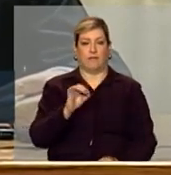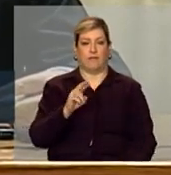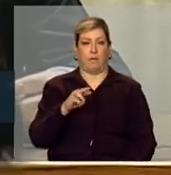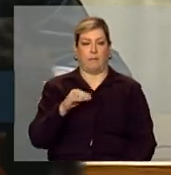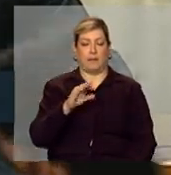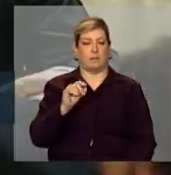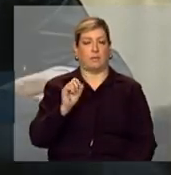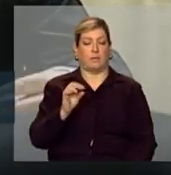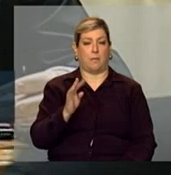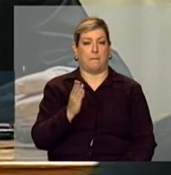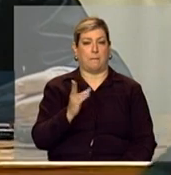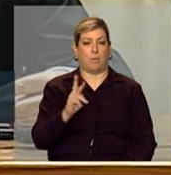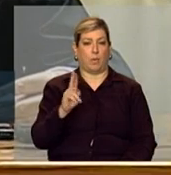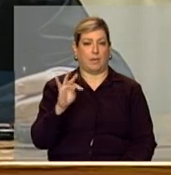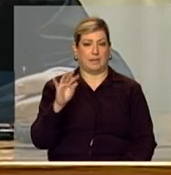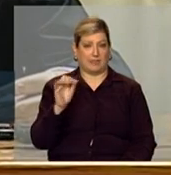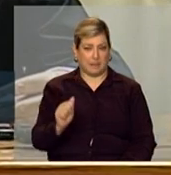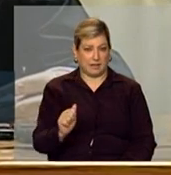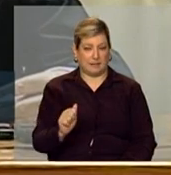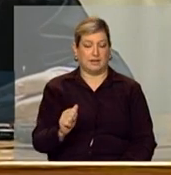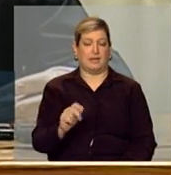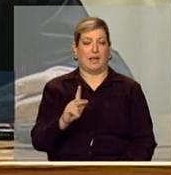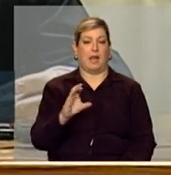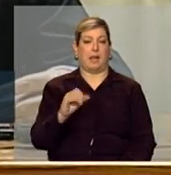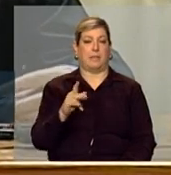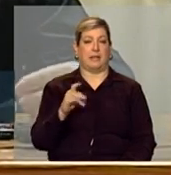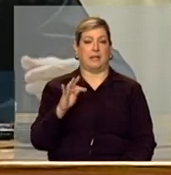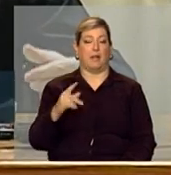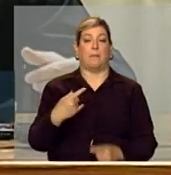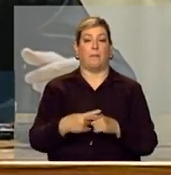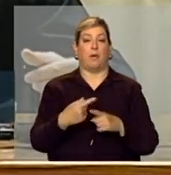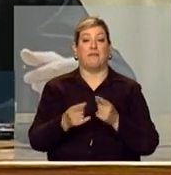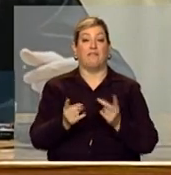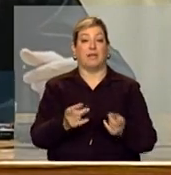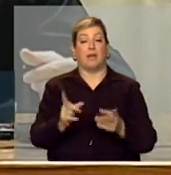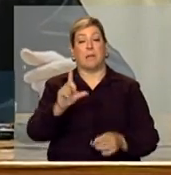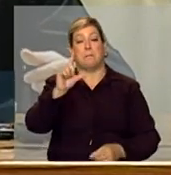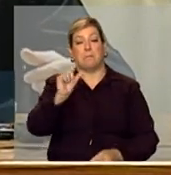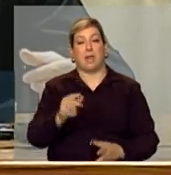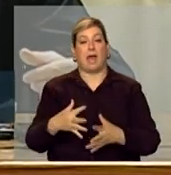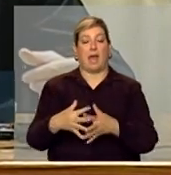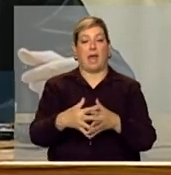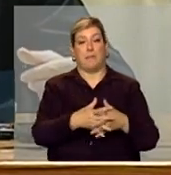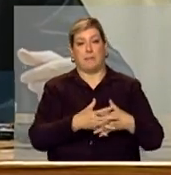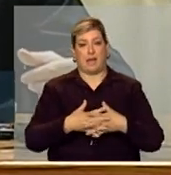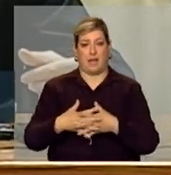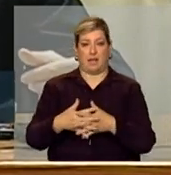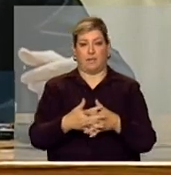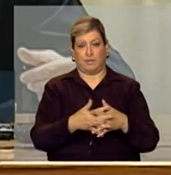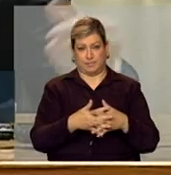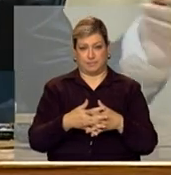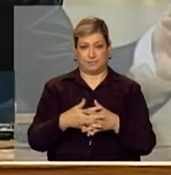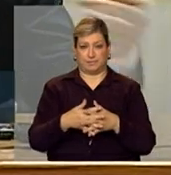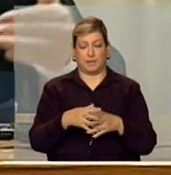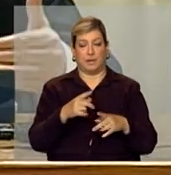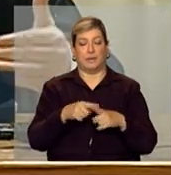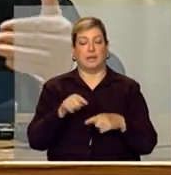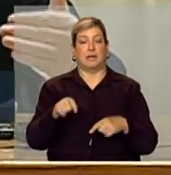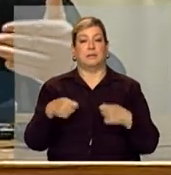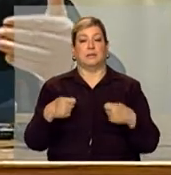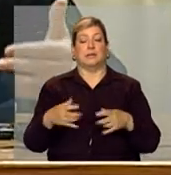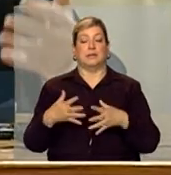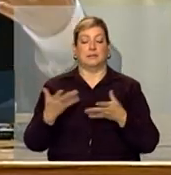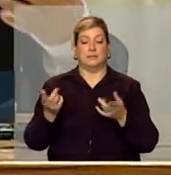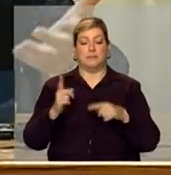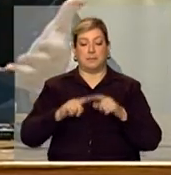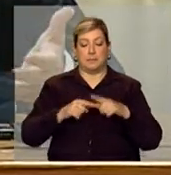a baixa venda de caminhões porque a formação bruta de de Capital fixo é composta de máquinas